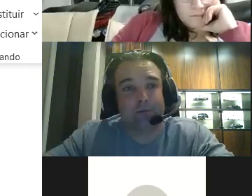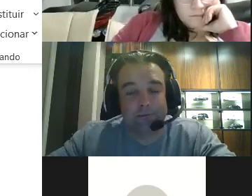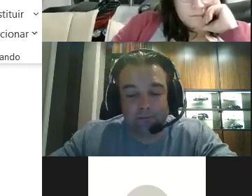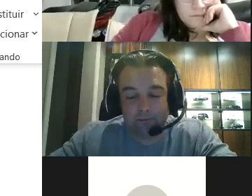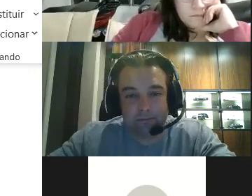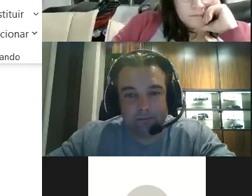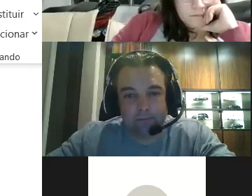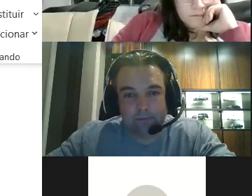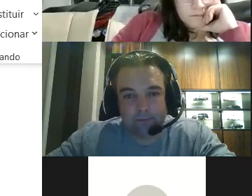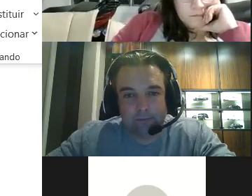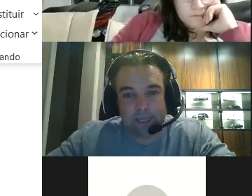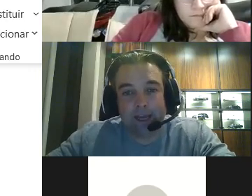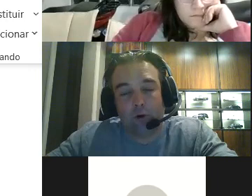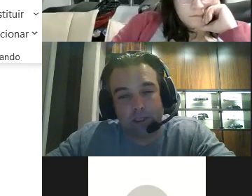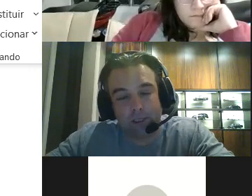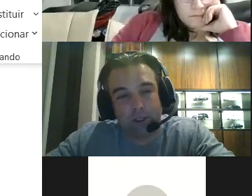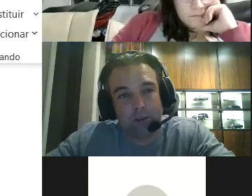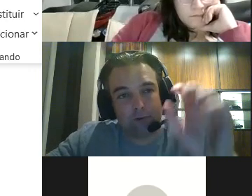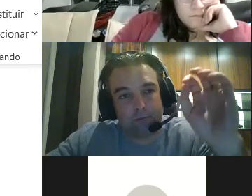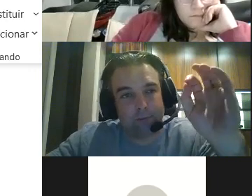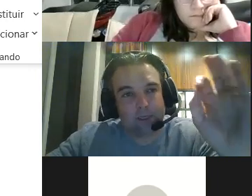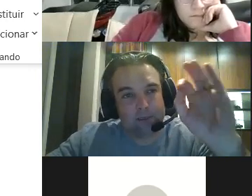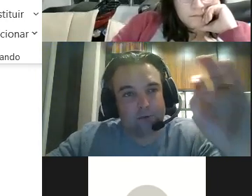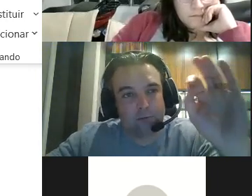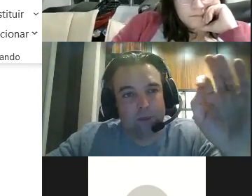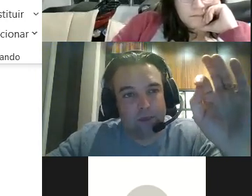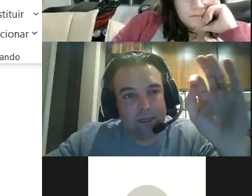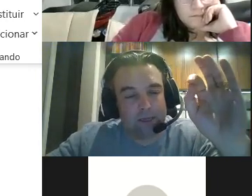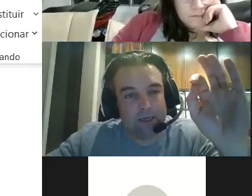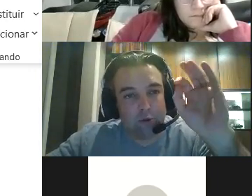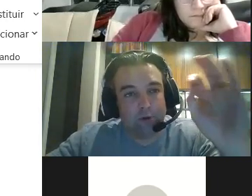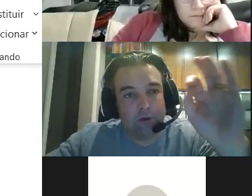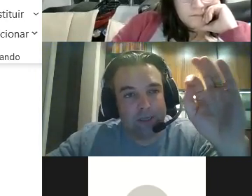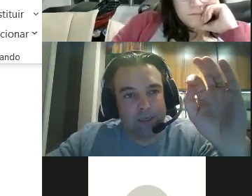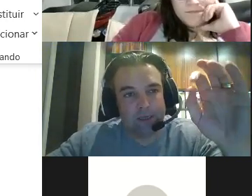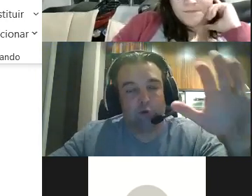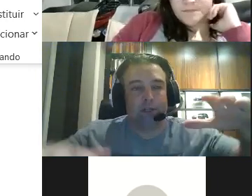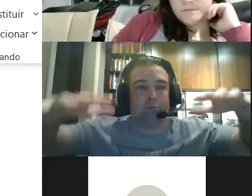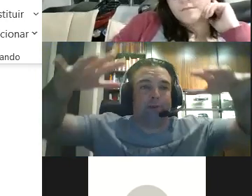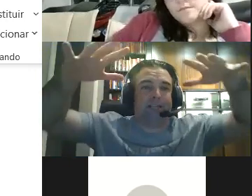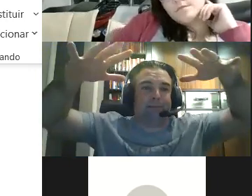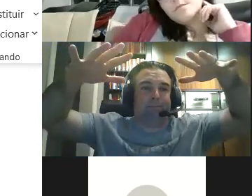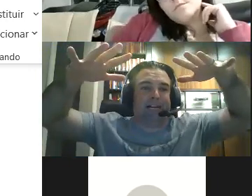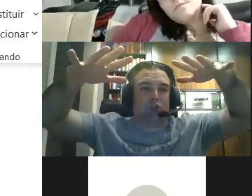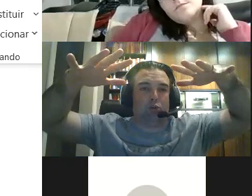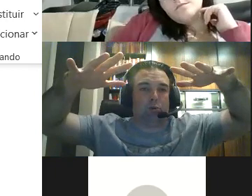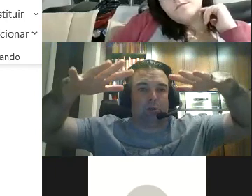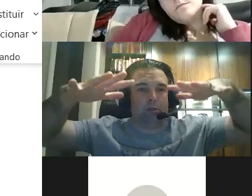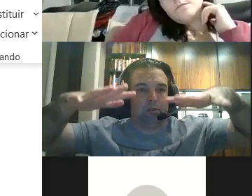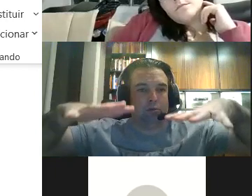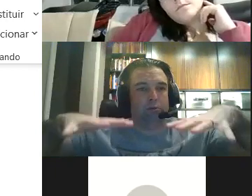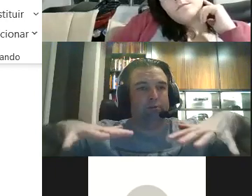utilizado. Quem gosta disso, pesquise sobre a Holanda. A Holanda é um país